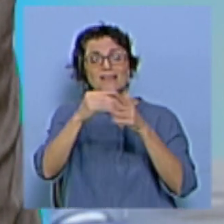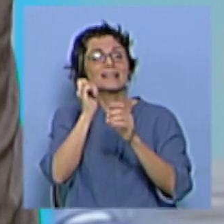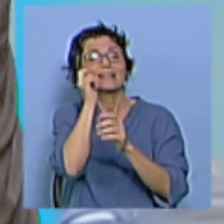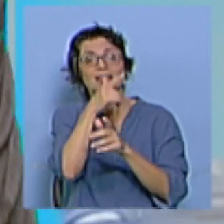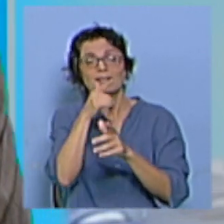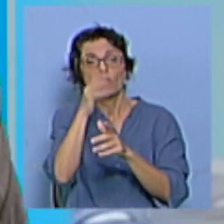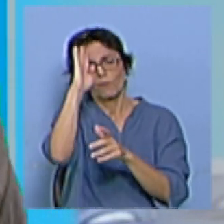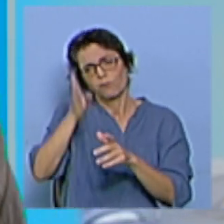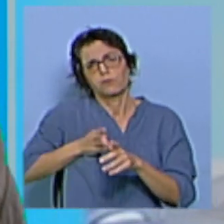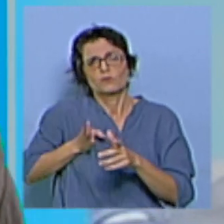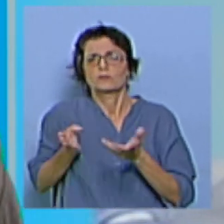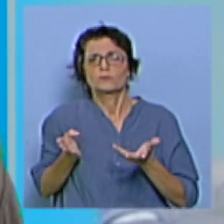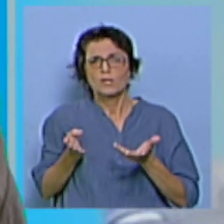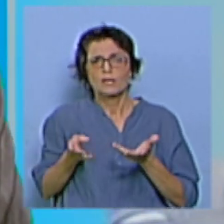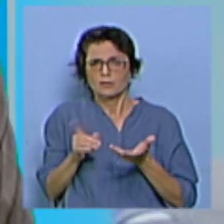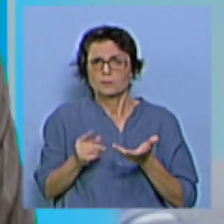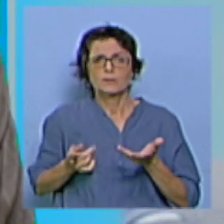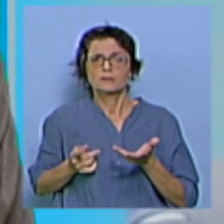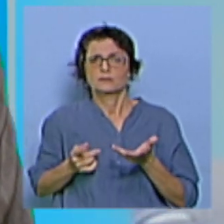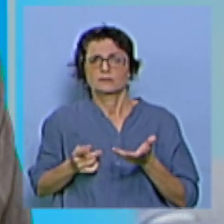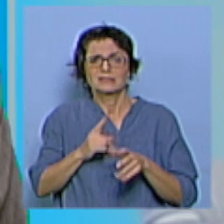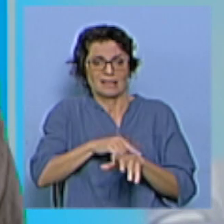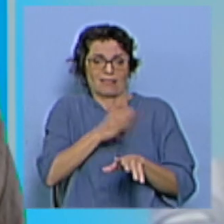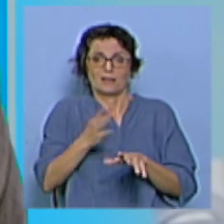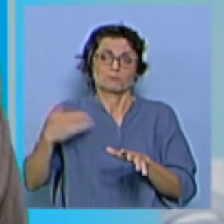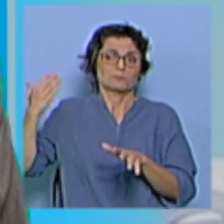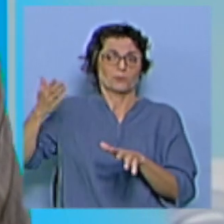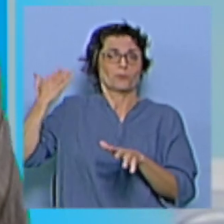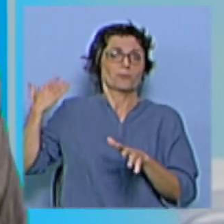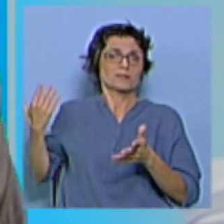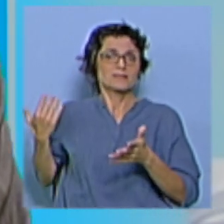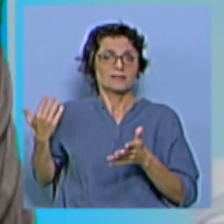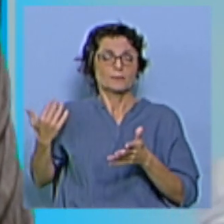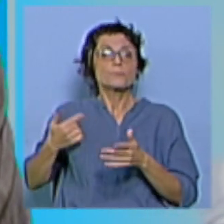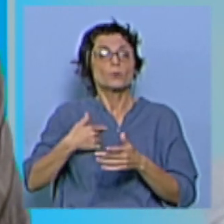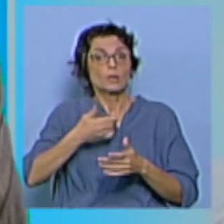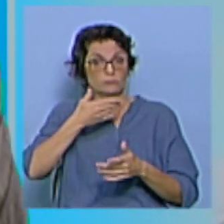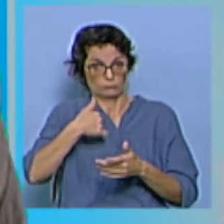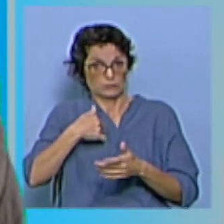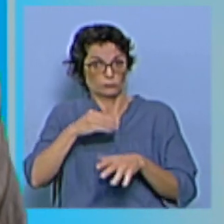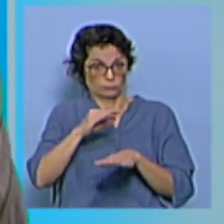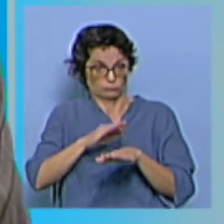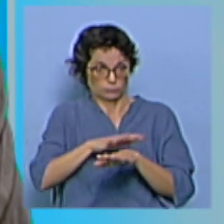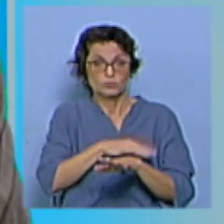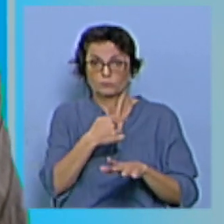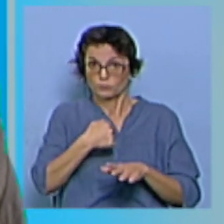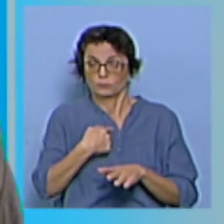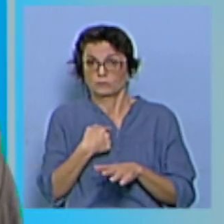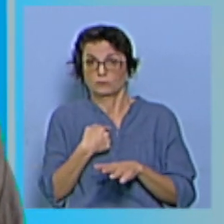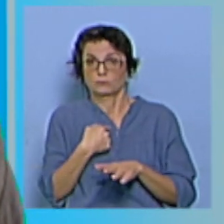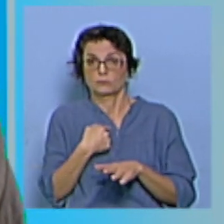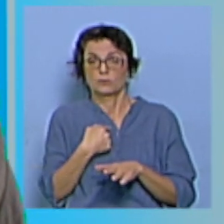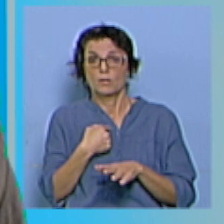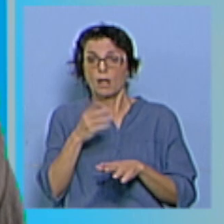e de todas as épocas. E, portanto, o que eu testemunho, e fui capelão militar também, e,